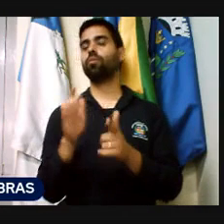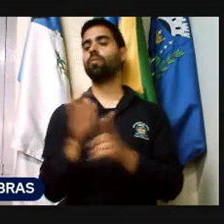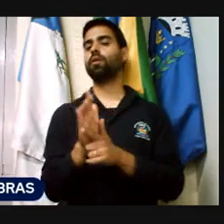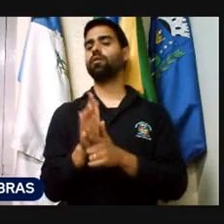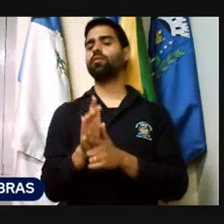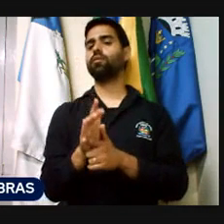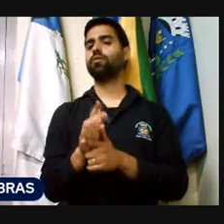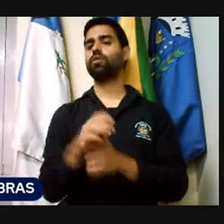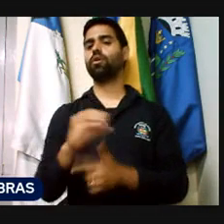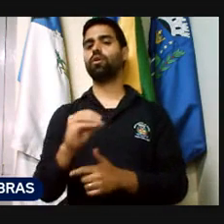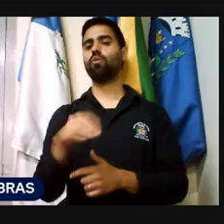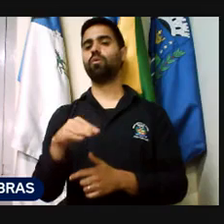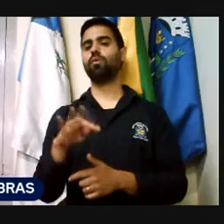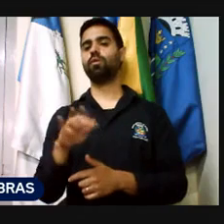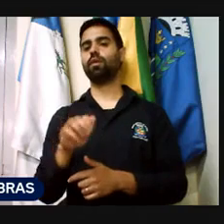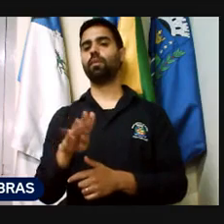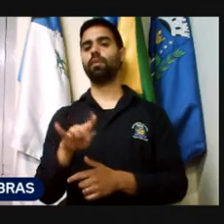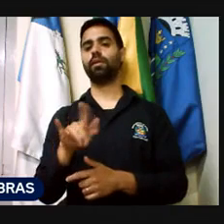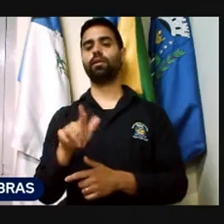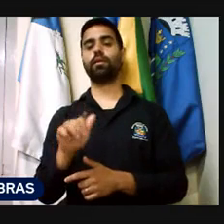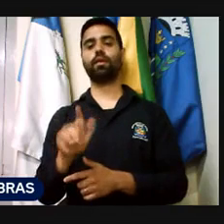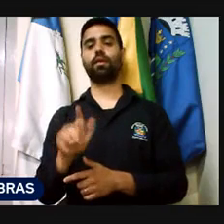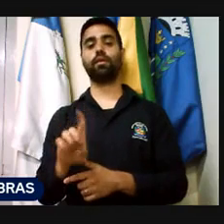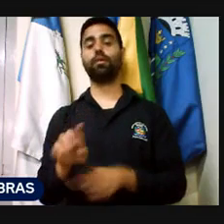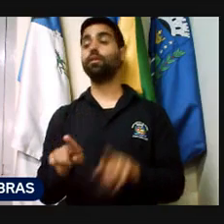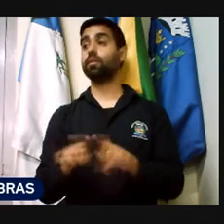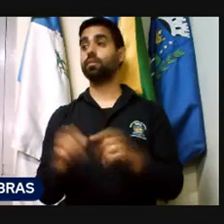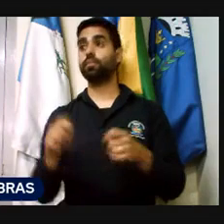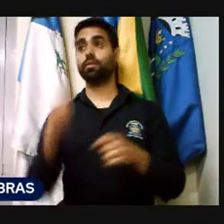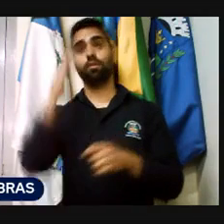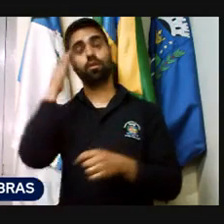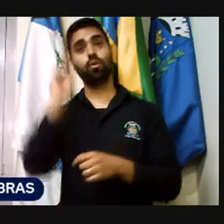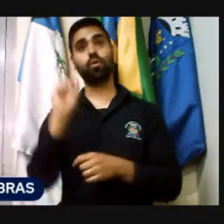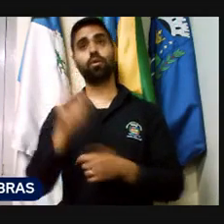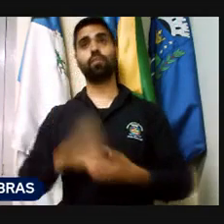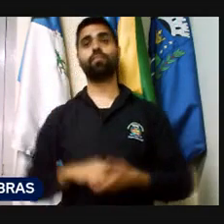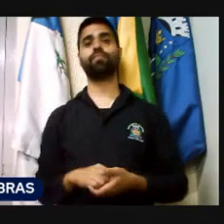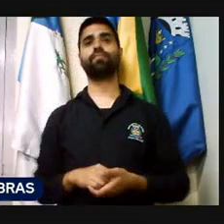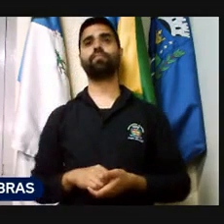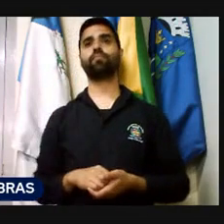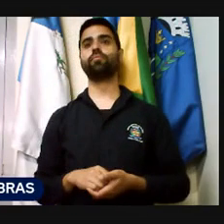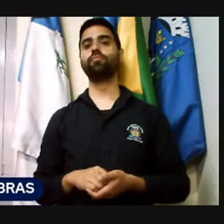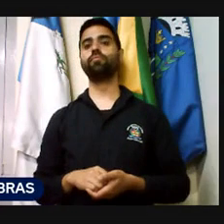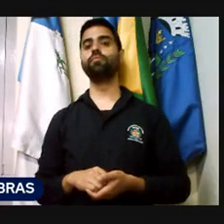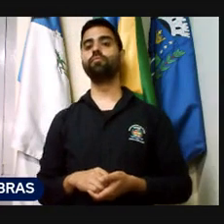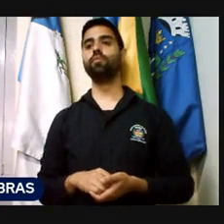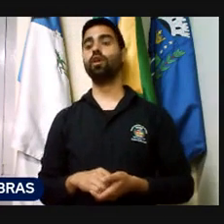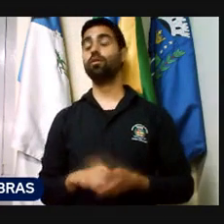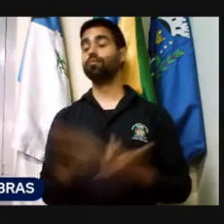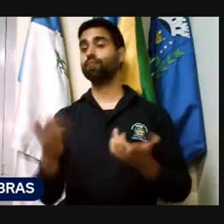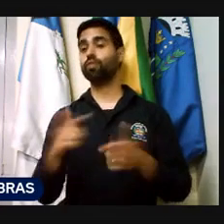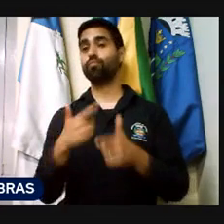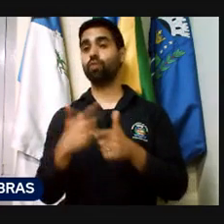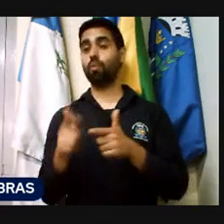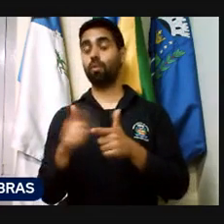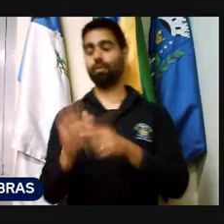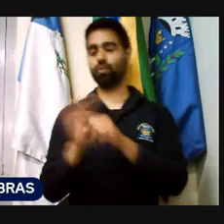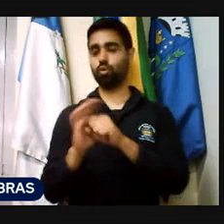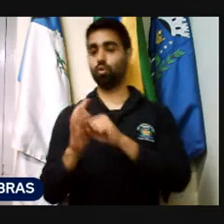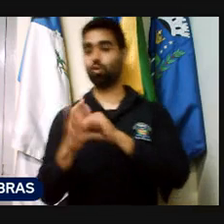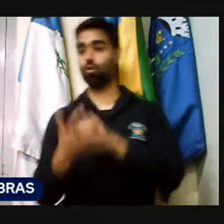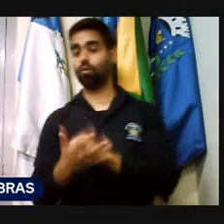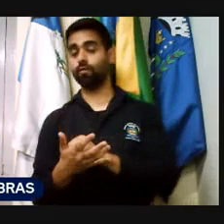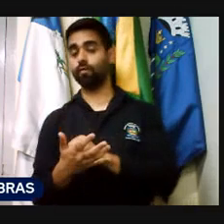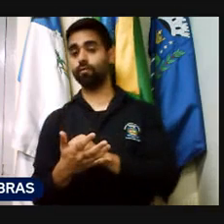de Contabilidade. Cumpre esclarecer que, diante do cenário excepcional provocado pela pandemia do Covid-19, o